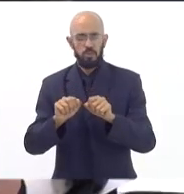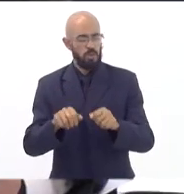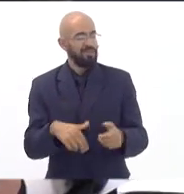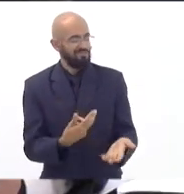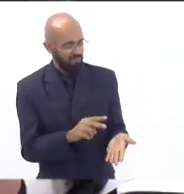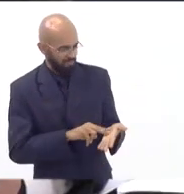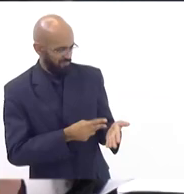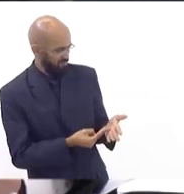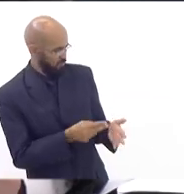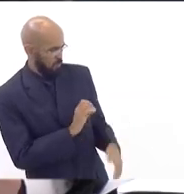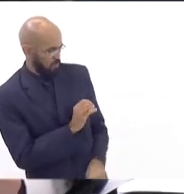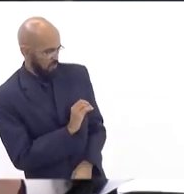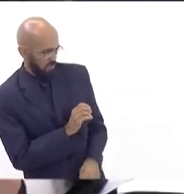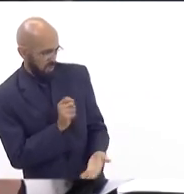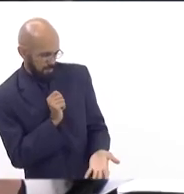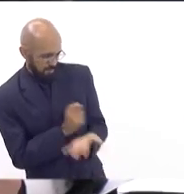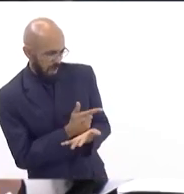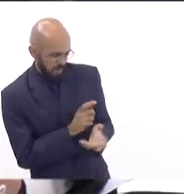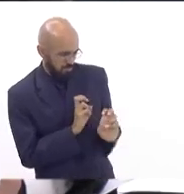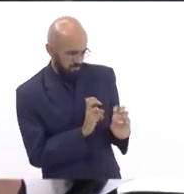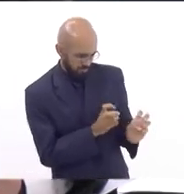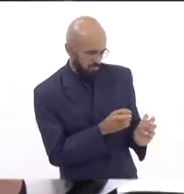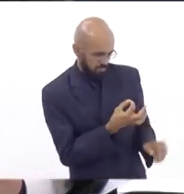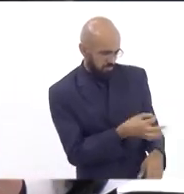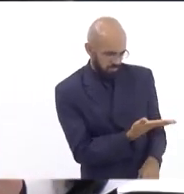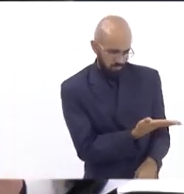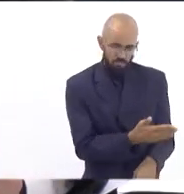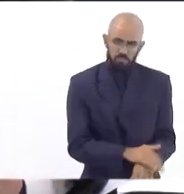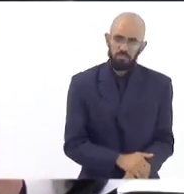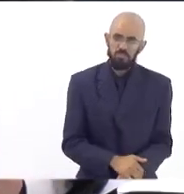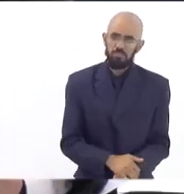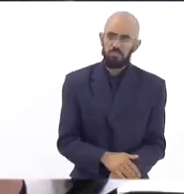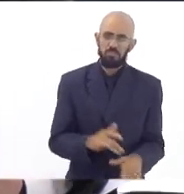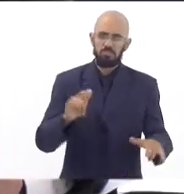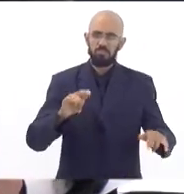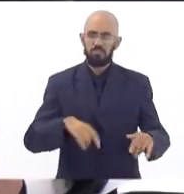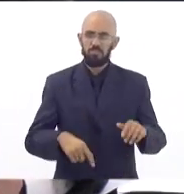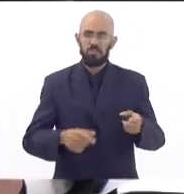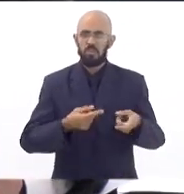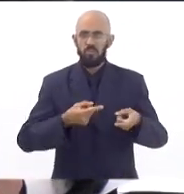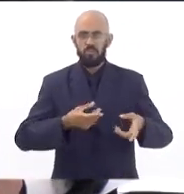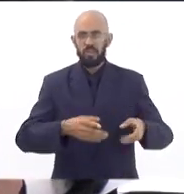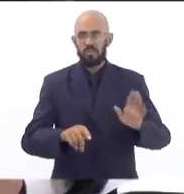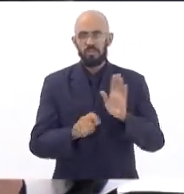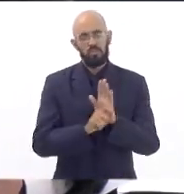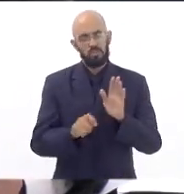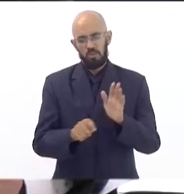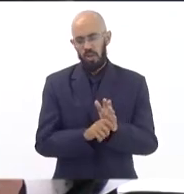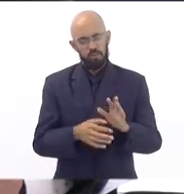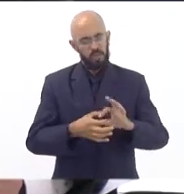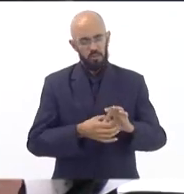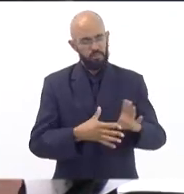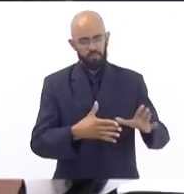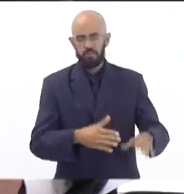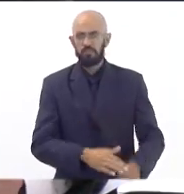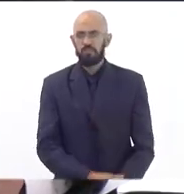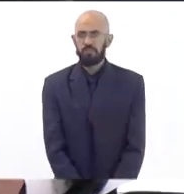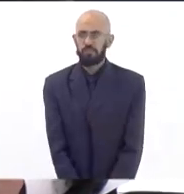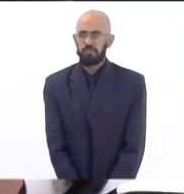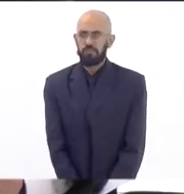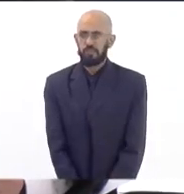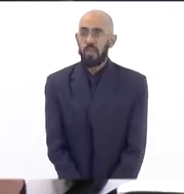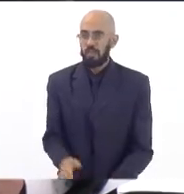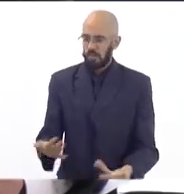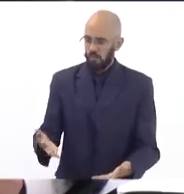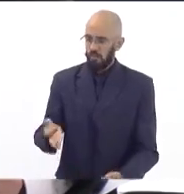quase o paga passagem diz assim ó e o tráfico trabalha de direto aqui na portão fica fica e as nossas